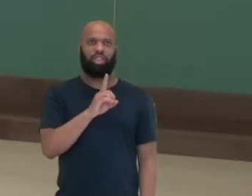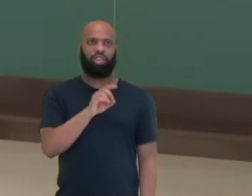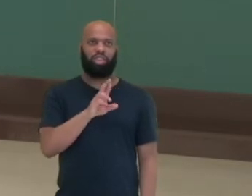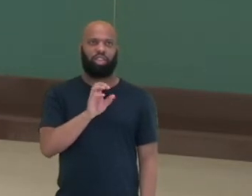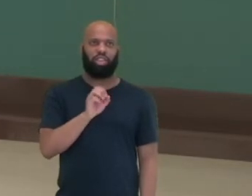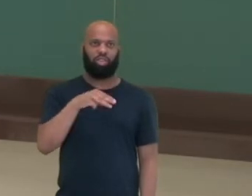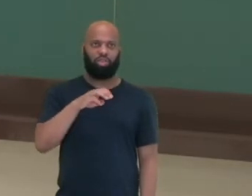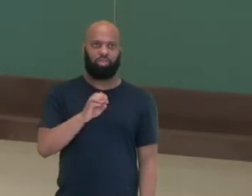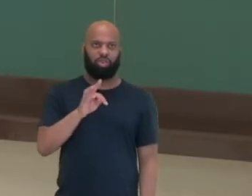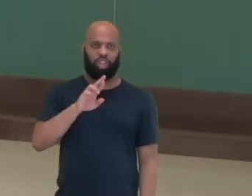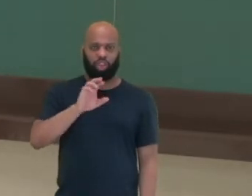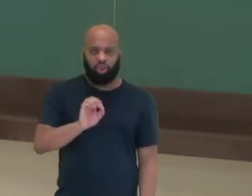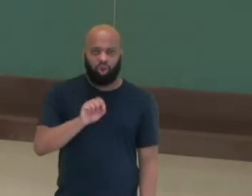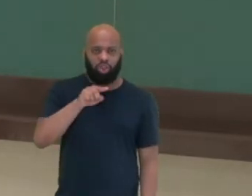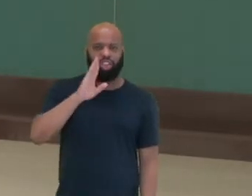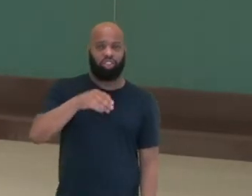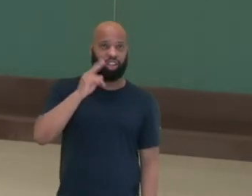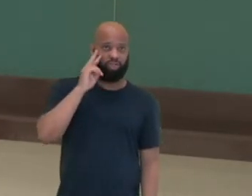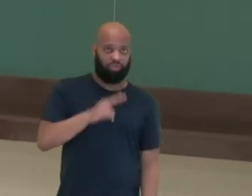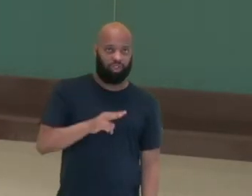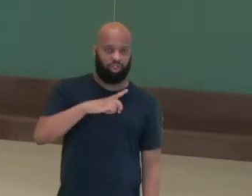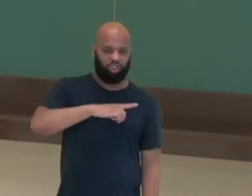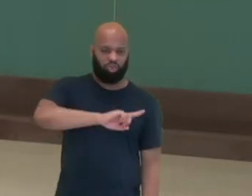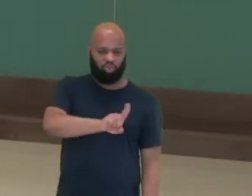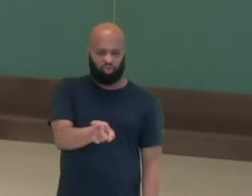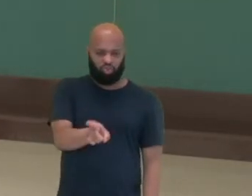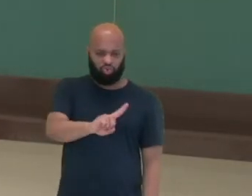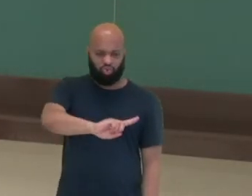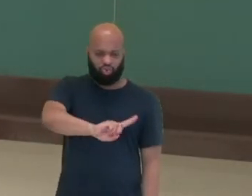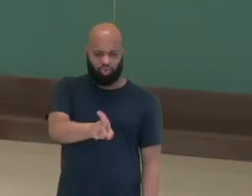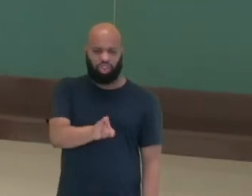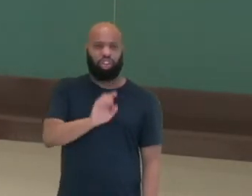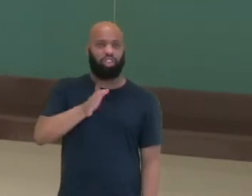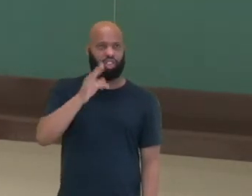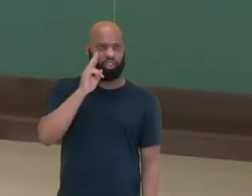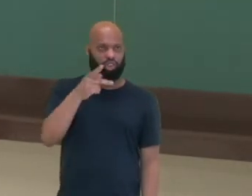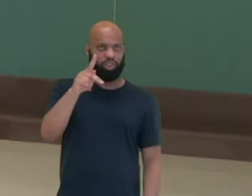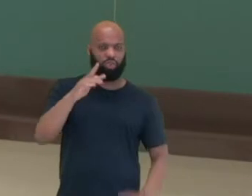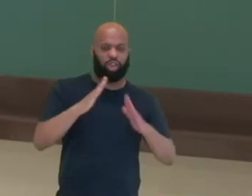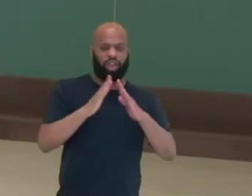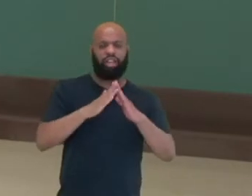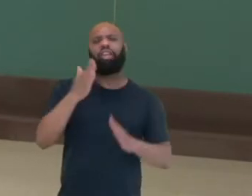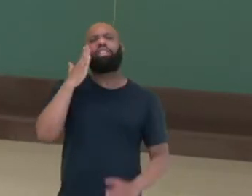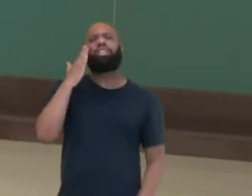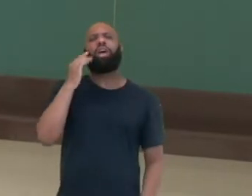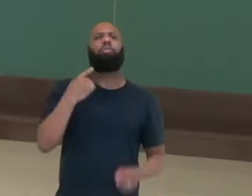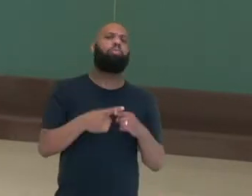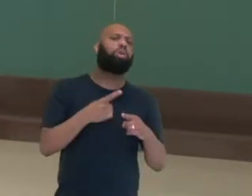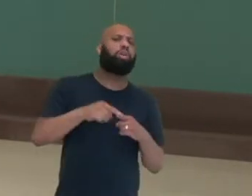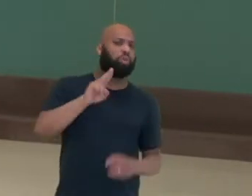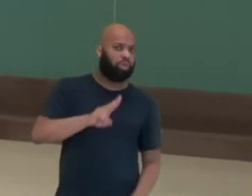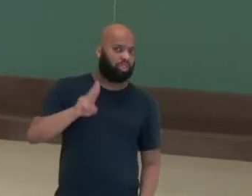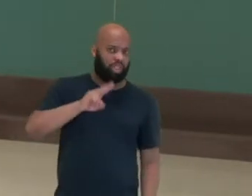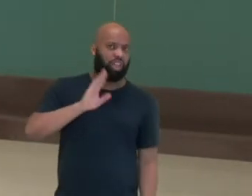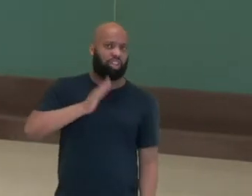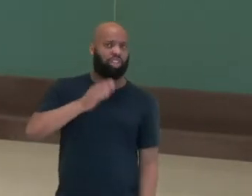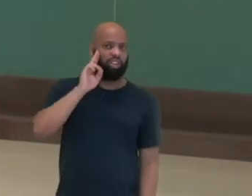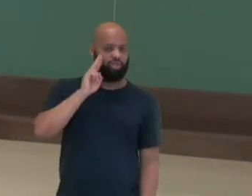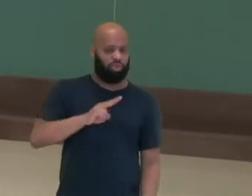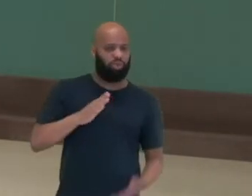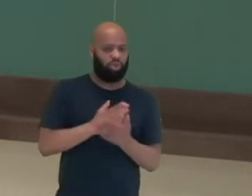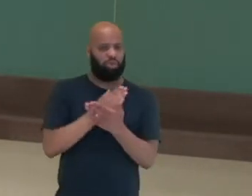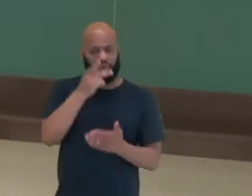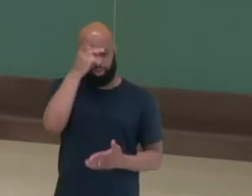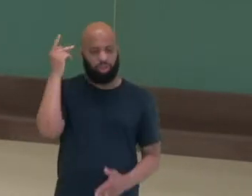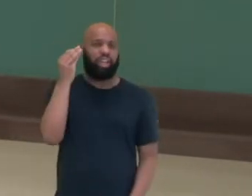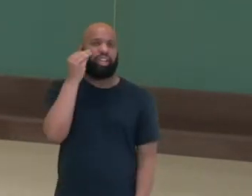hidrômetro? Já ouviu falar? Já viu ele? Você já deve ter visto aí na sua casa, né? Sabe para que que ele serve? Já viu alguém tentando medir,